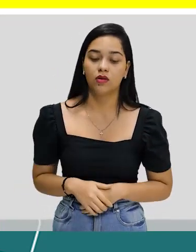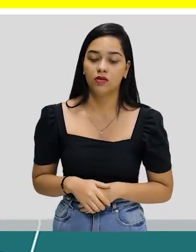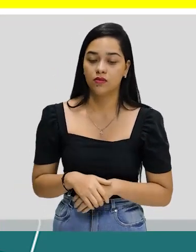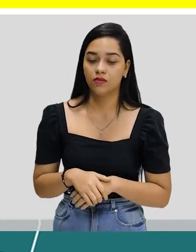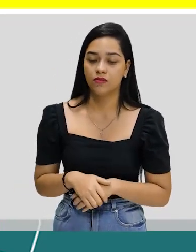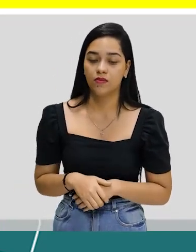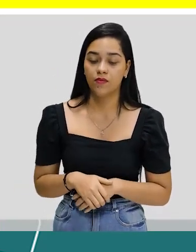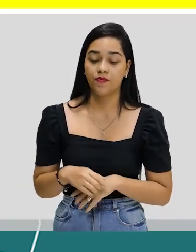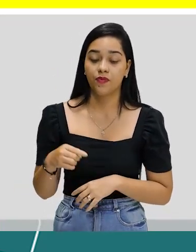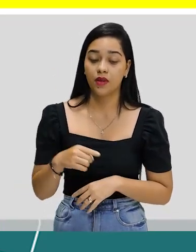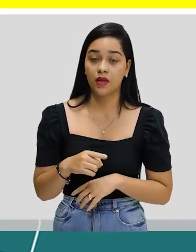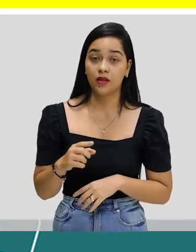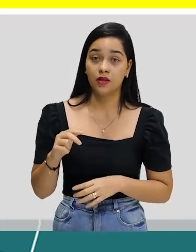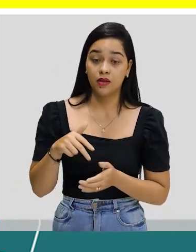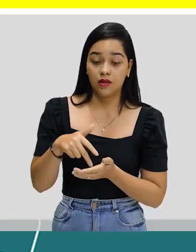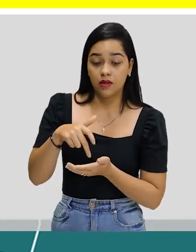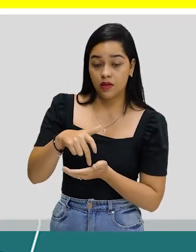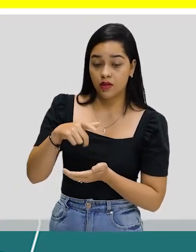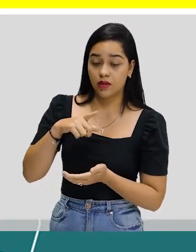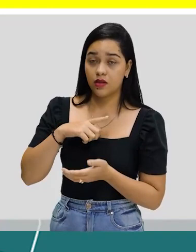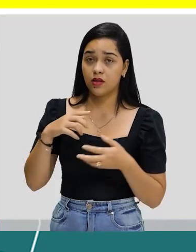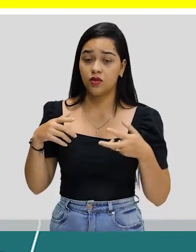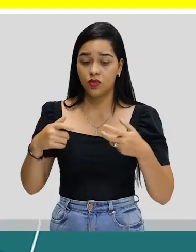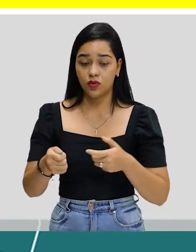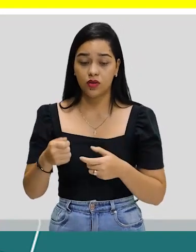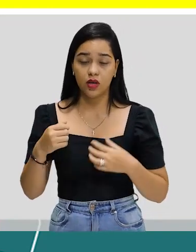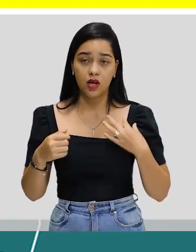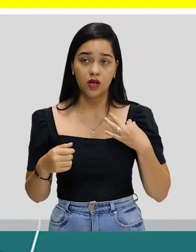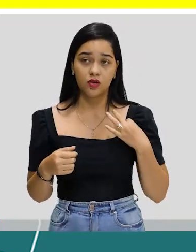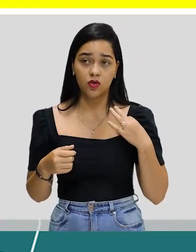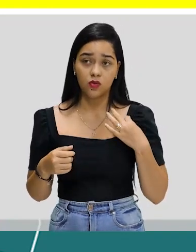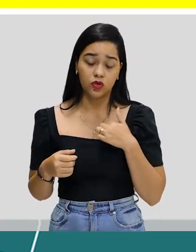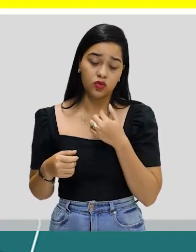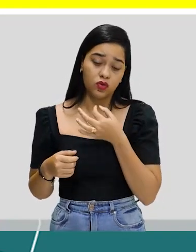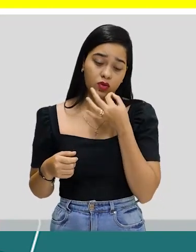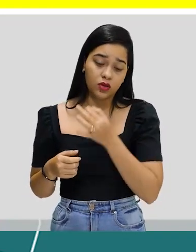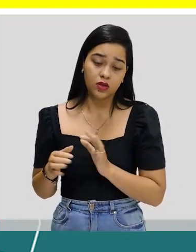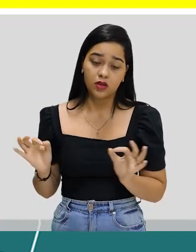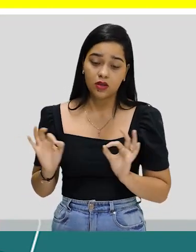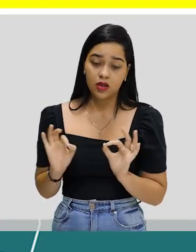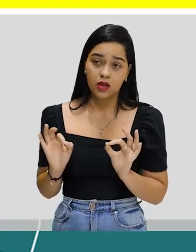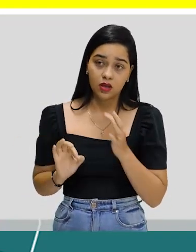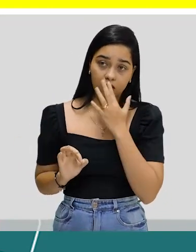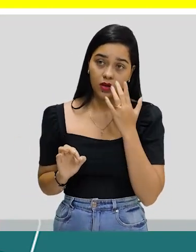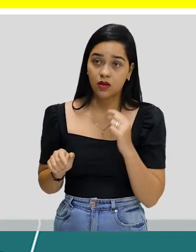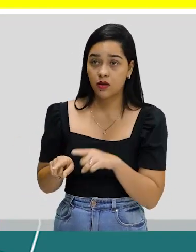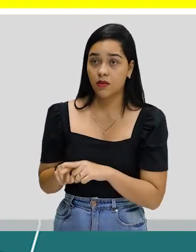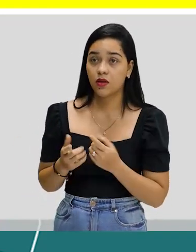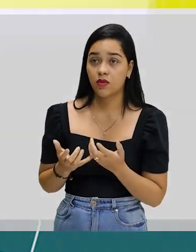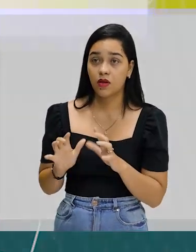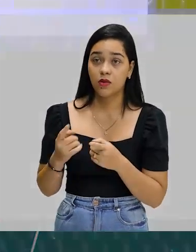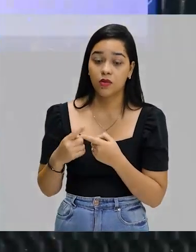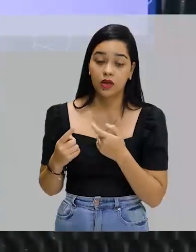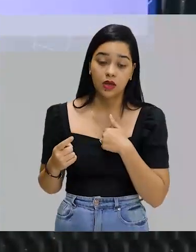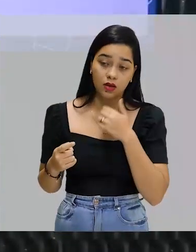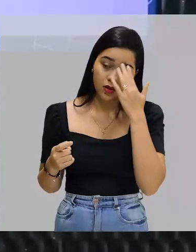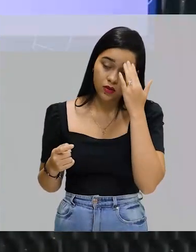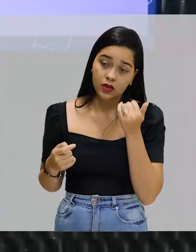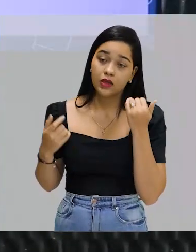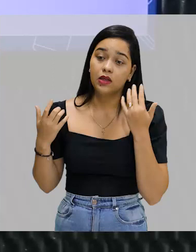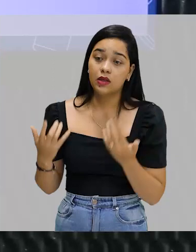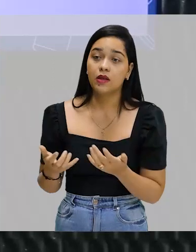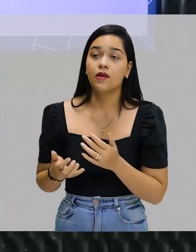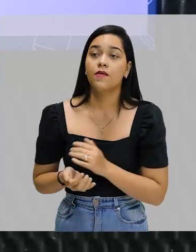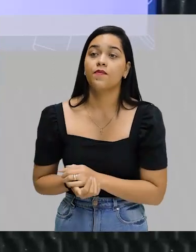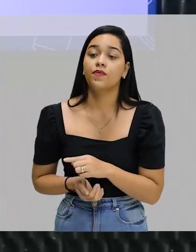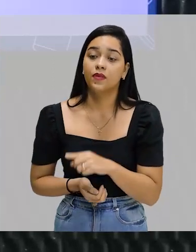época. Essa pose aqui, extremamente elegante, todas as roupas, não vou nem comentar sobre o cheiro, né, e nem quero comentar porque eu não sei, mas enfim,